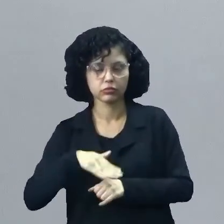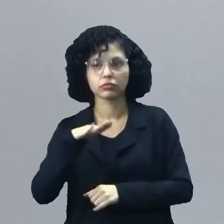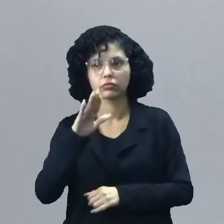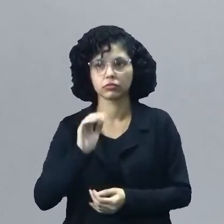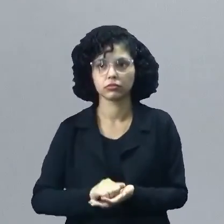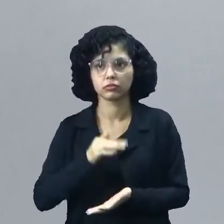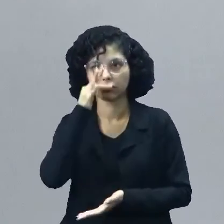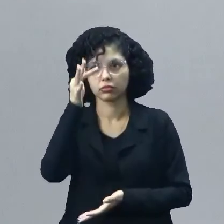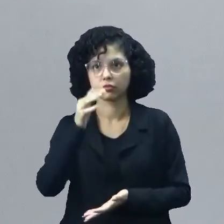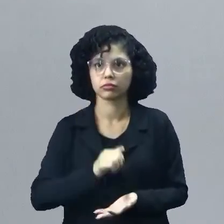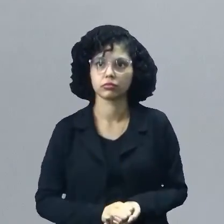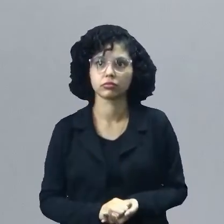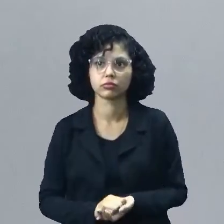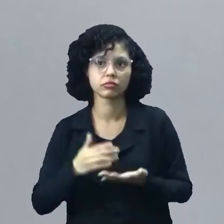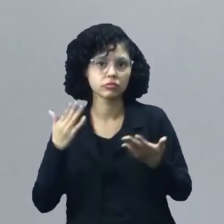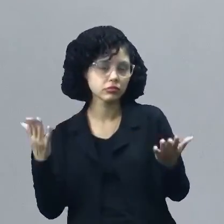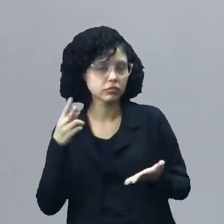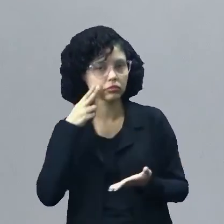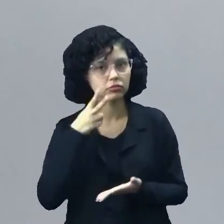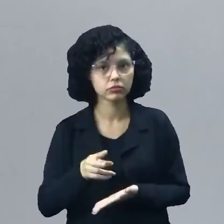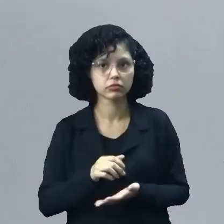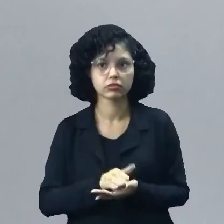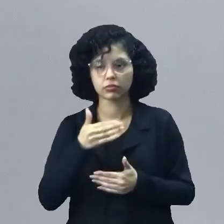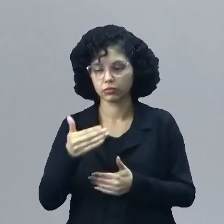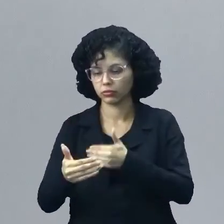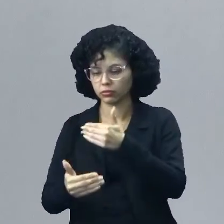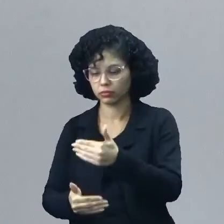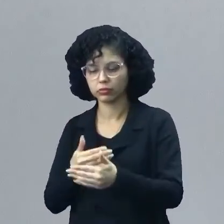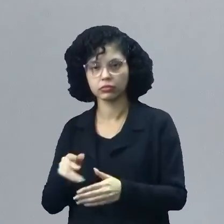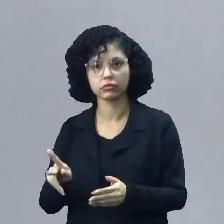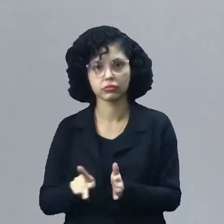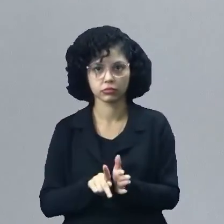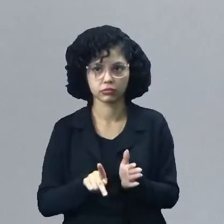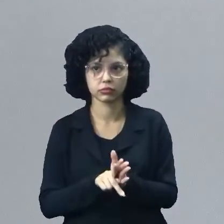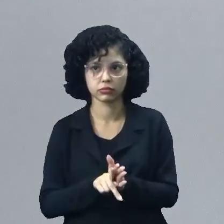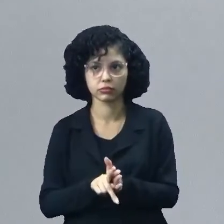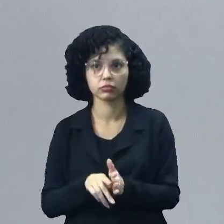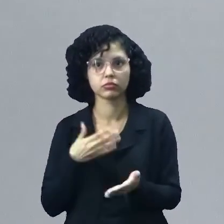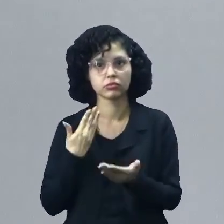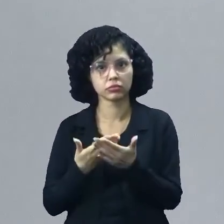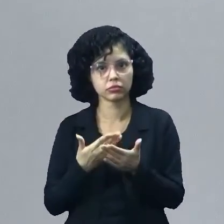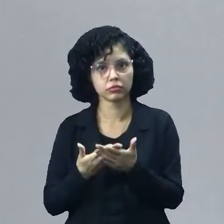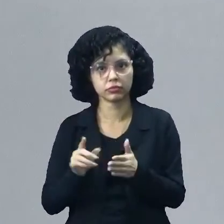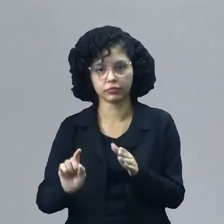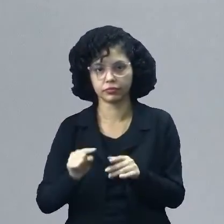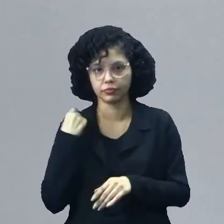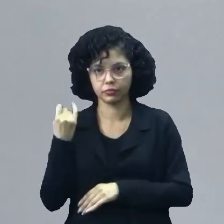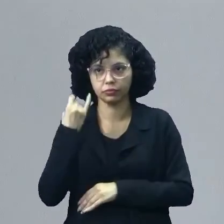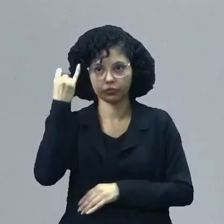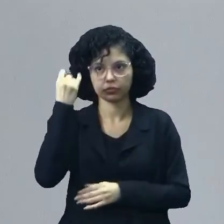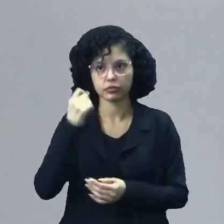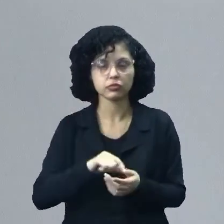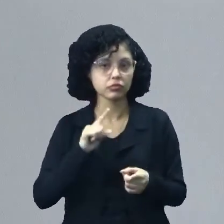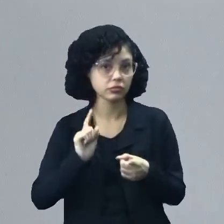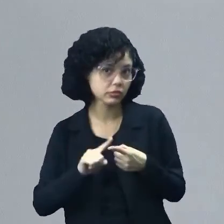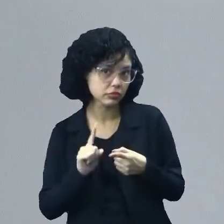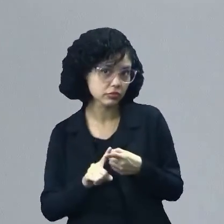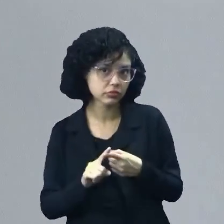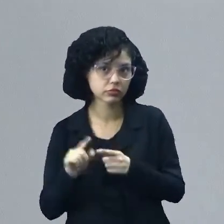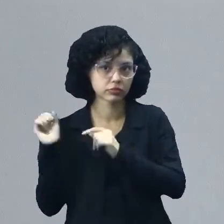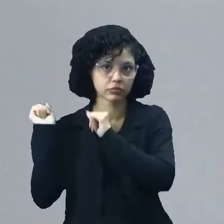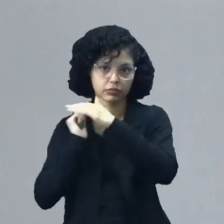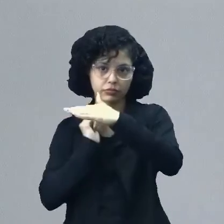mais disso futuramente, né? Então a gente viu aqui no decorrer da nossa aula as principais motivações, né, e o porquê que